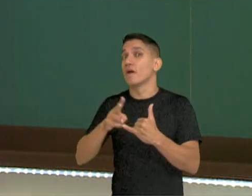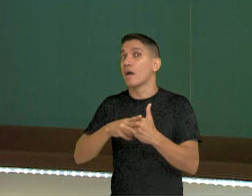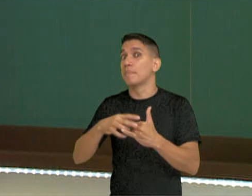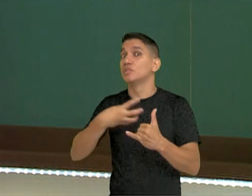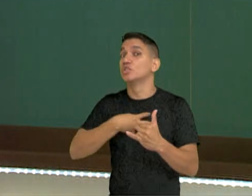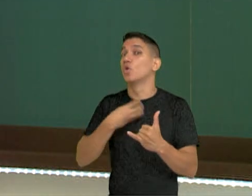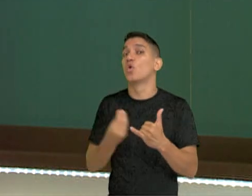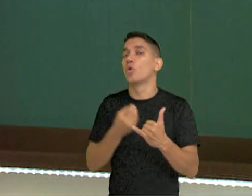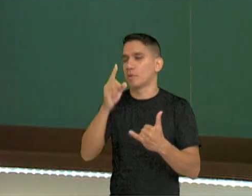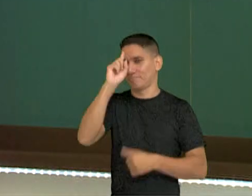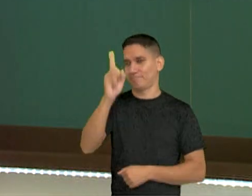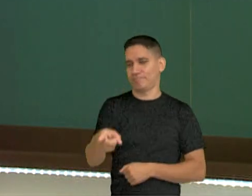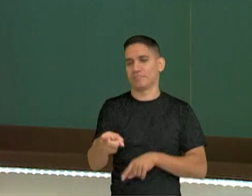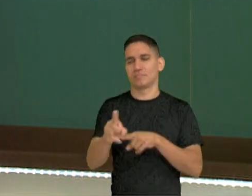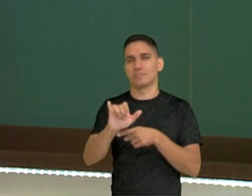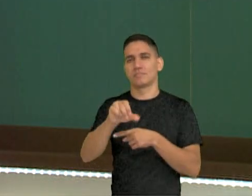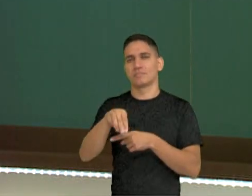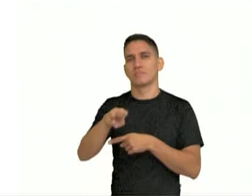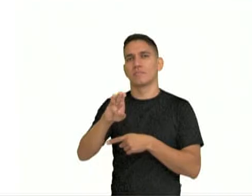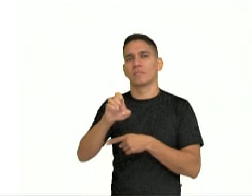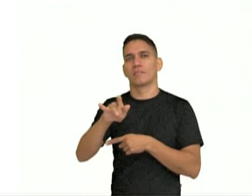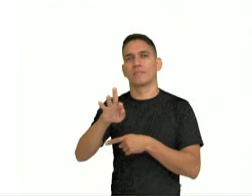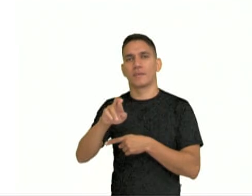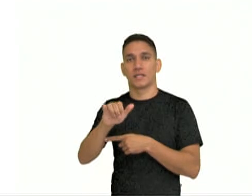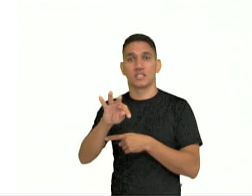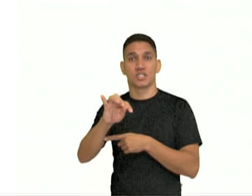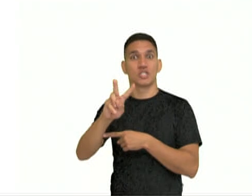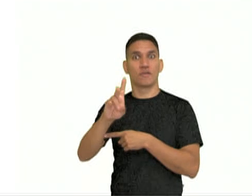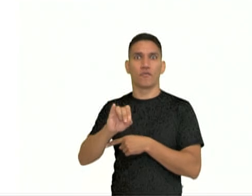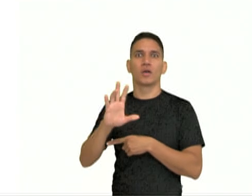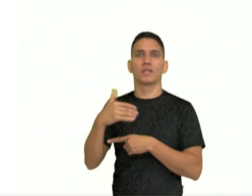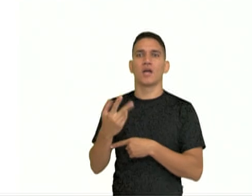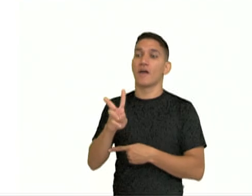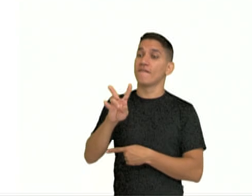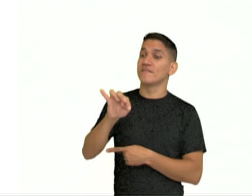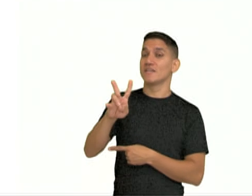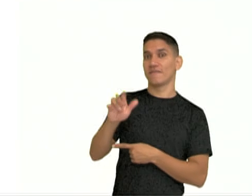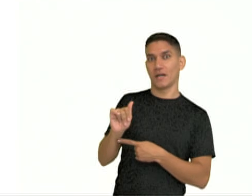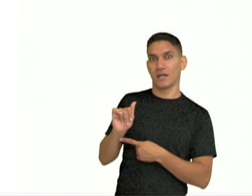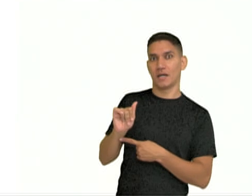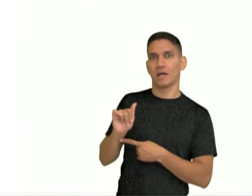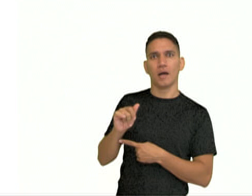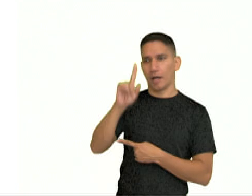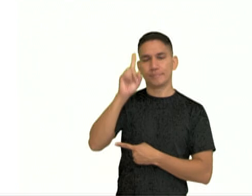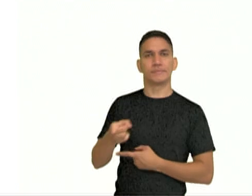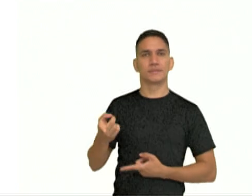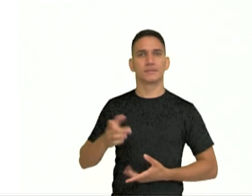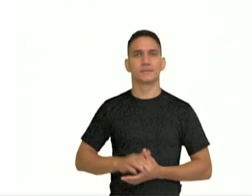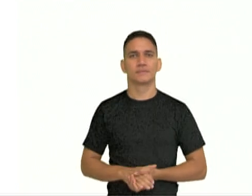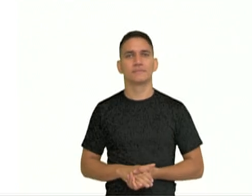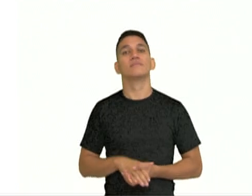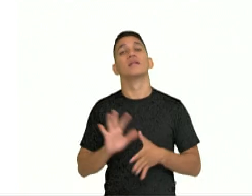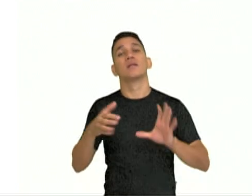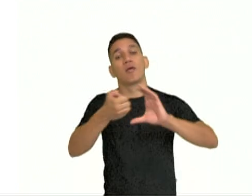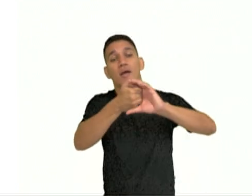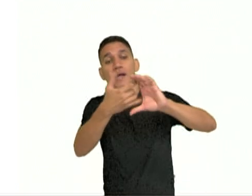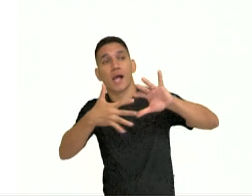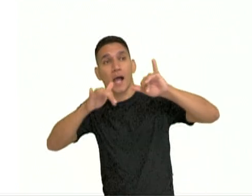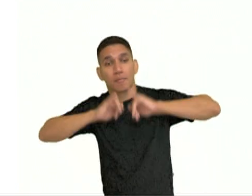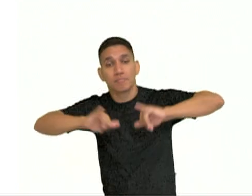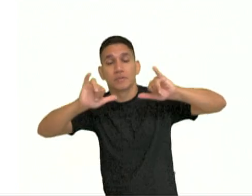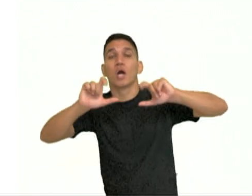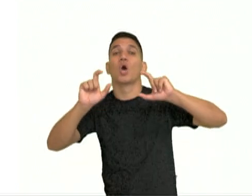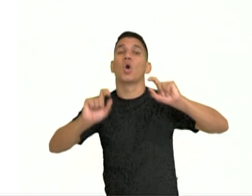modo imperativo. Então, viva, ó, modo imperativo verbal. Das características da propaganda,